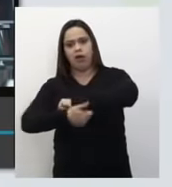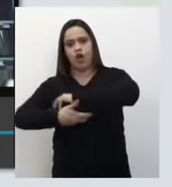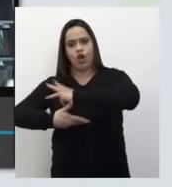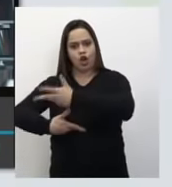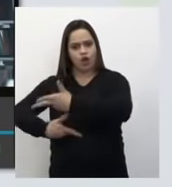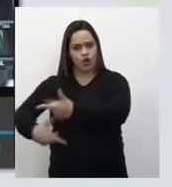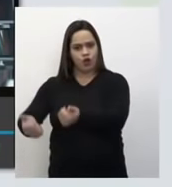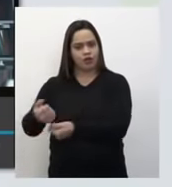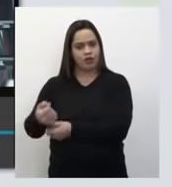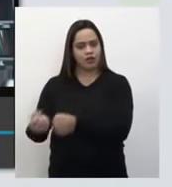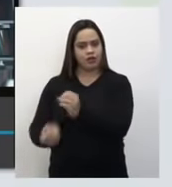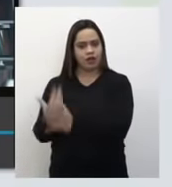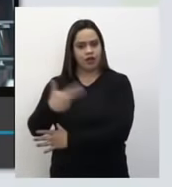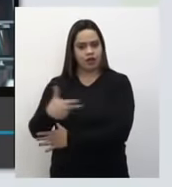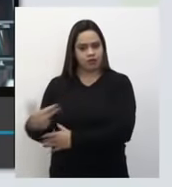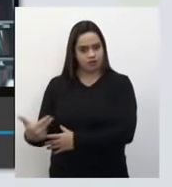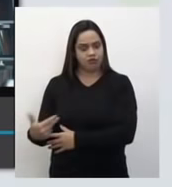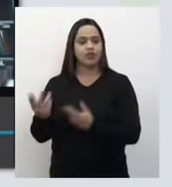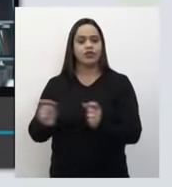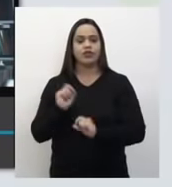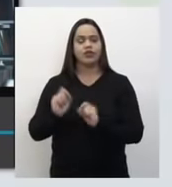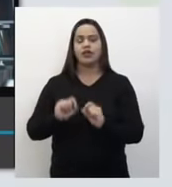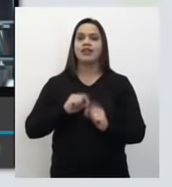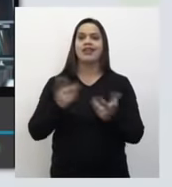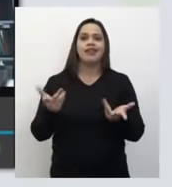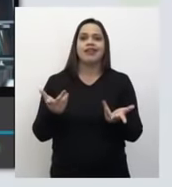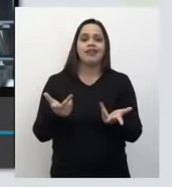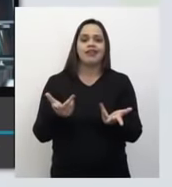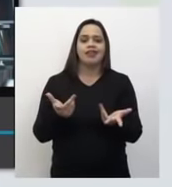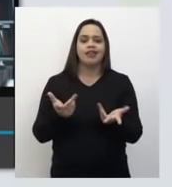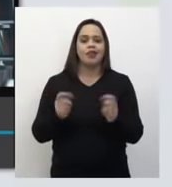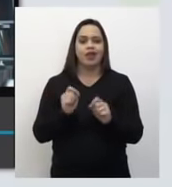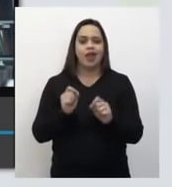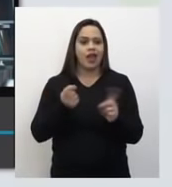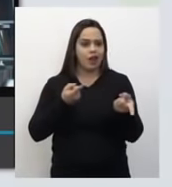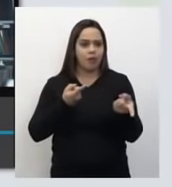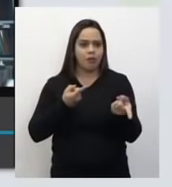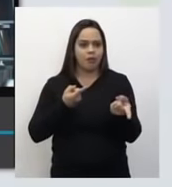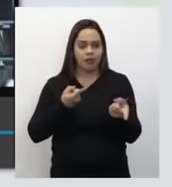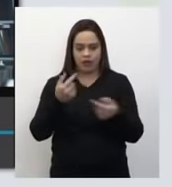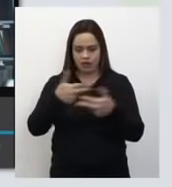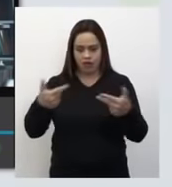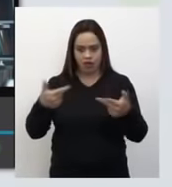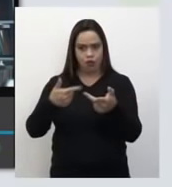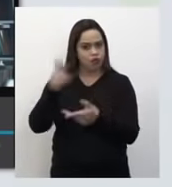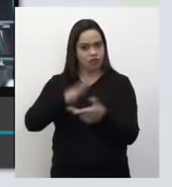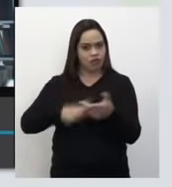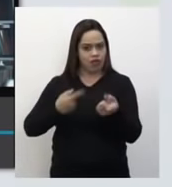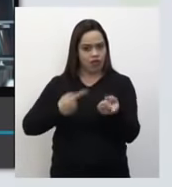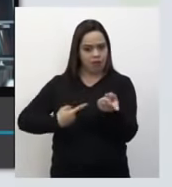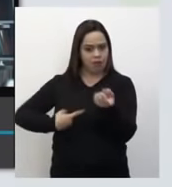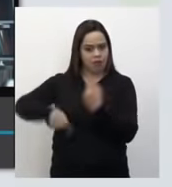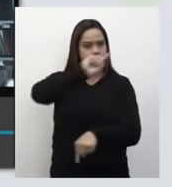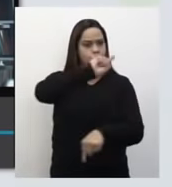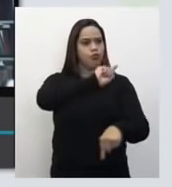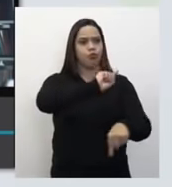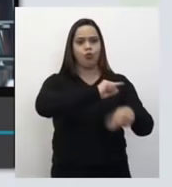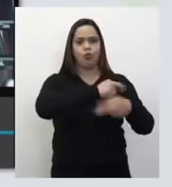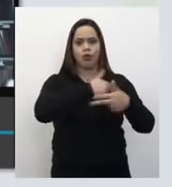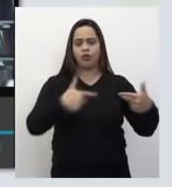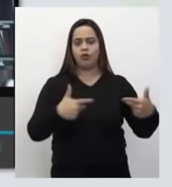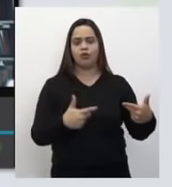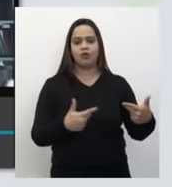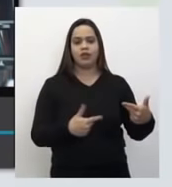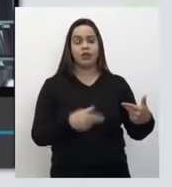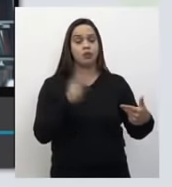nova coisa. E essa nova coisa, em geral, ela supera completamente qualquer expectativa. Ela nos permite inventar coisas tão novas,